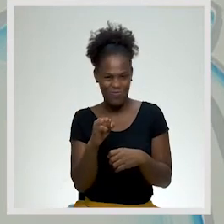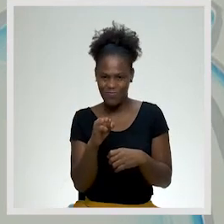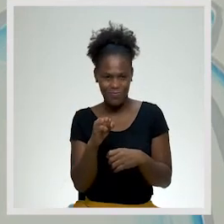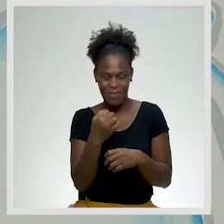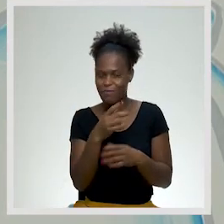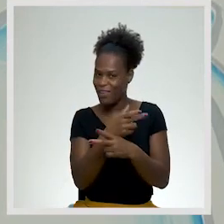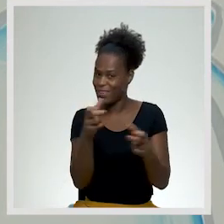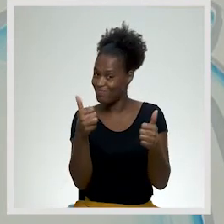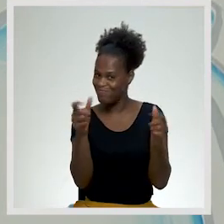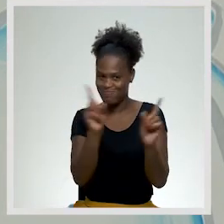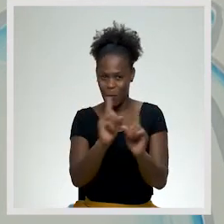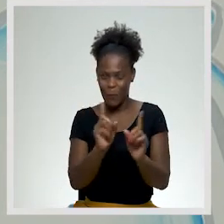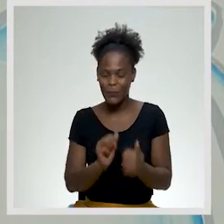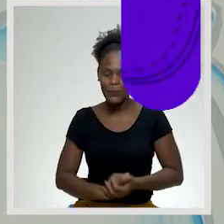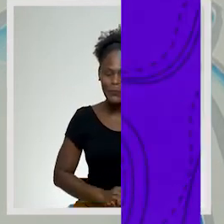é correta.